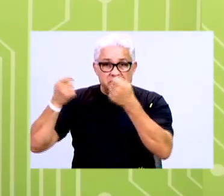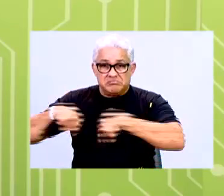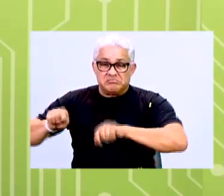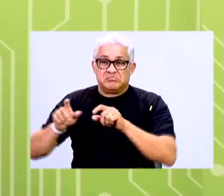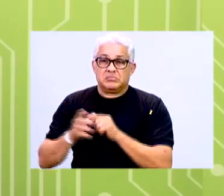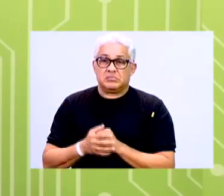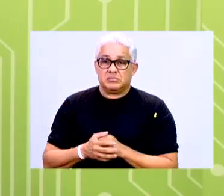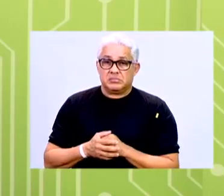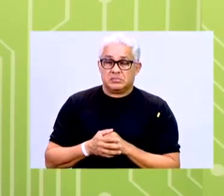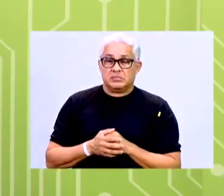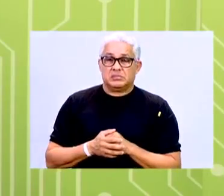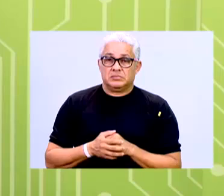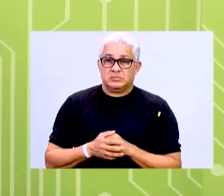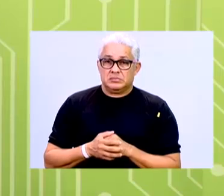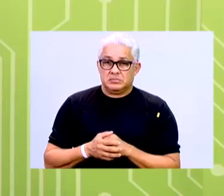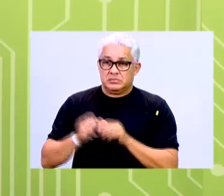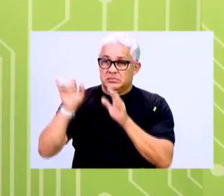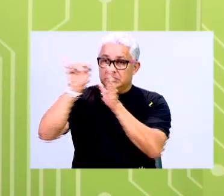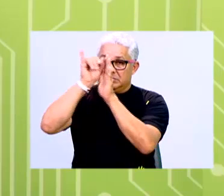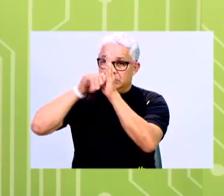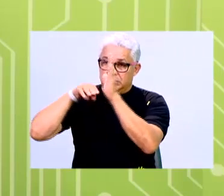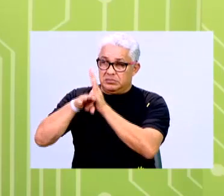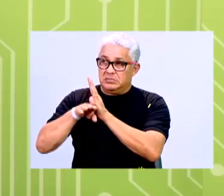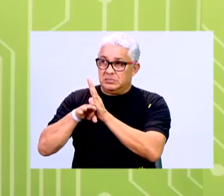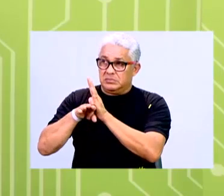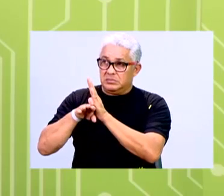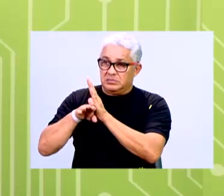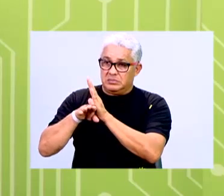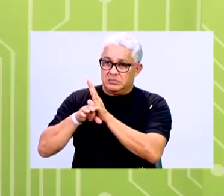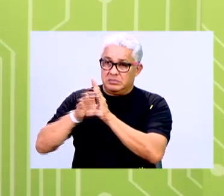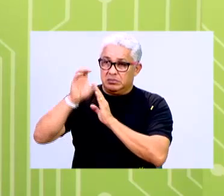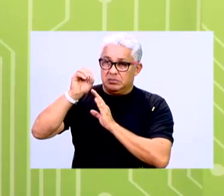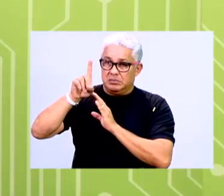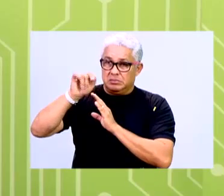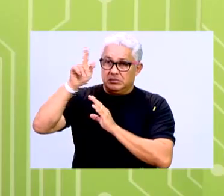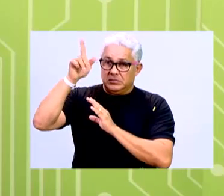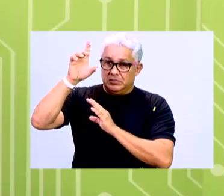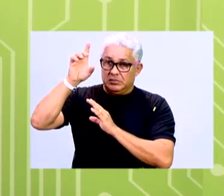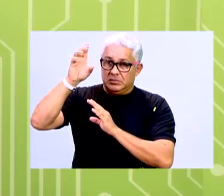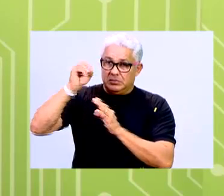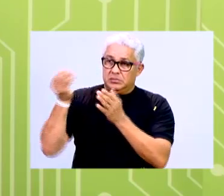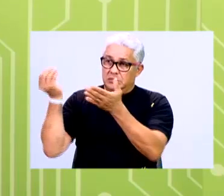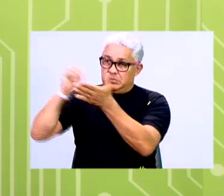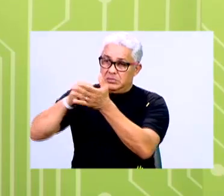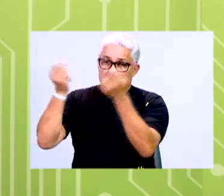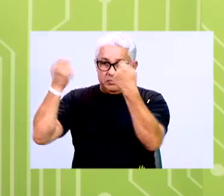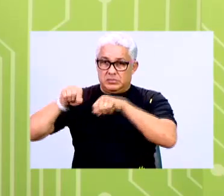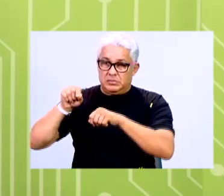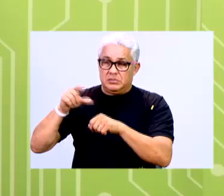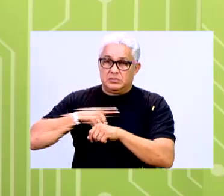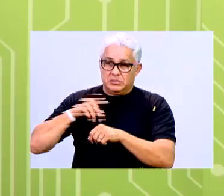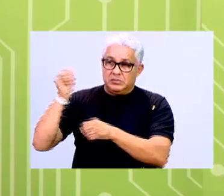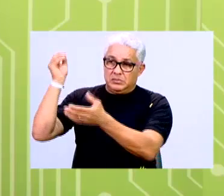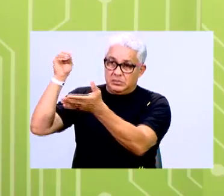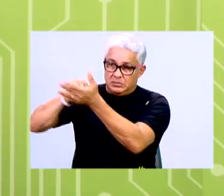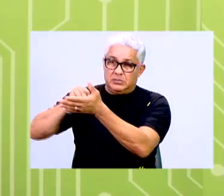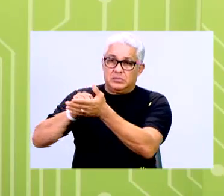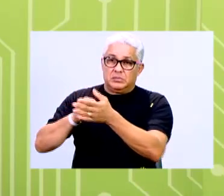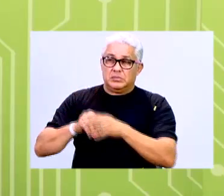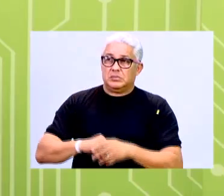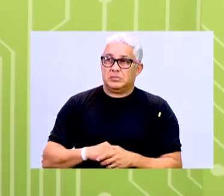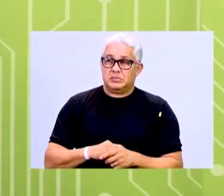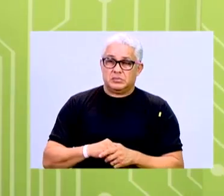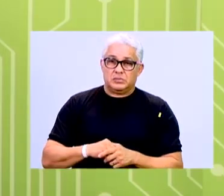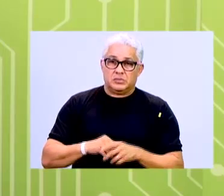será implementado, não será codificado. Então, tudo que não é codificado, mas é requisito do